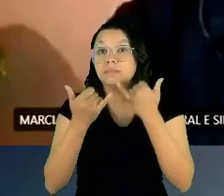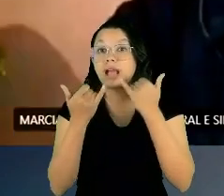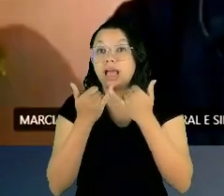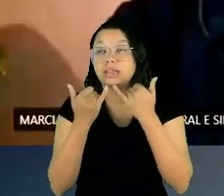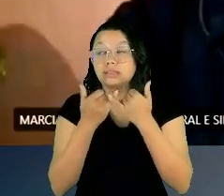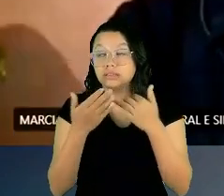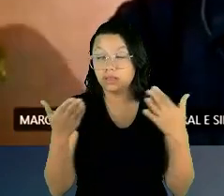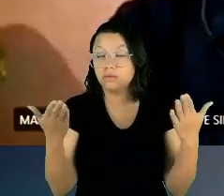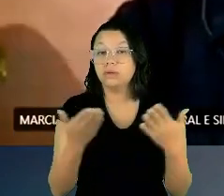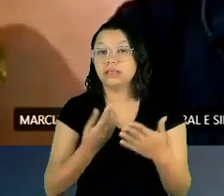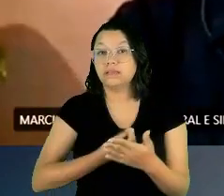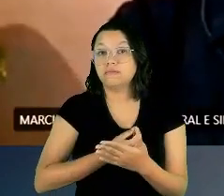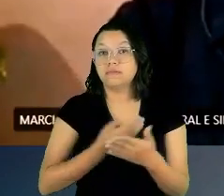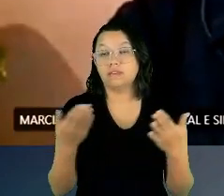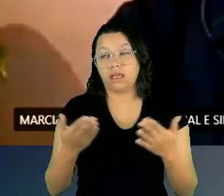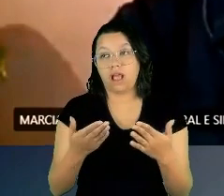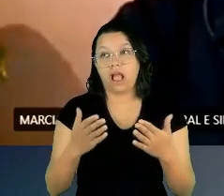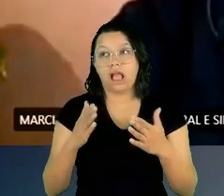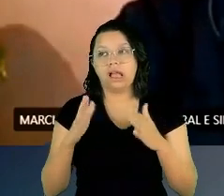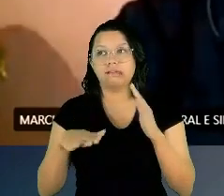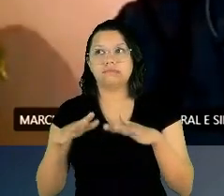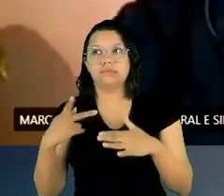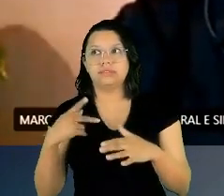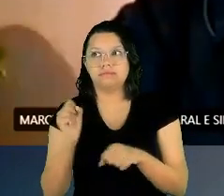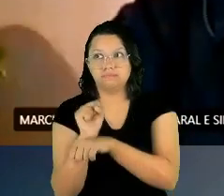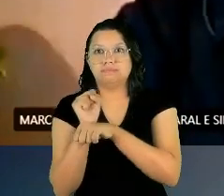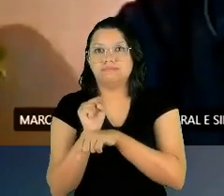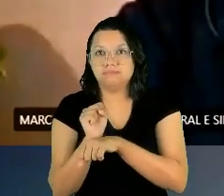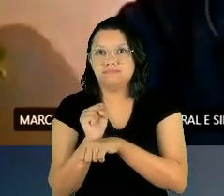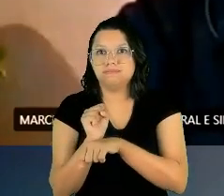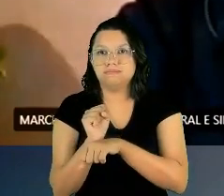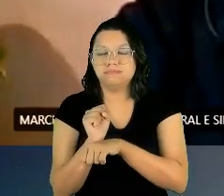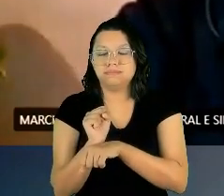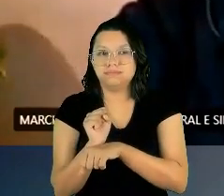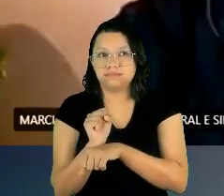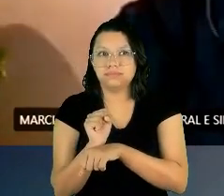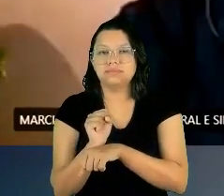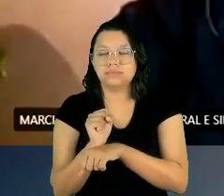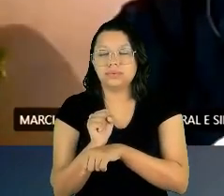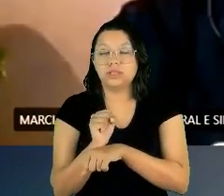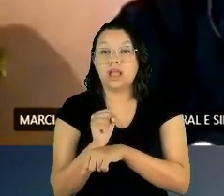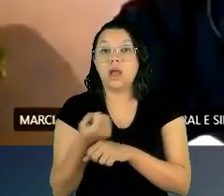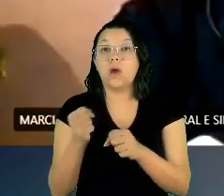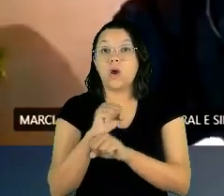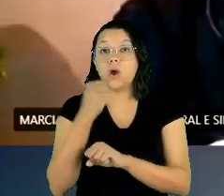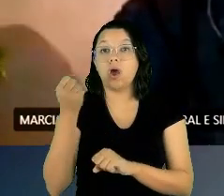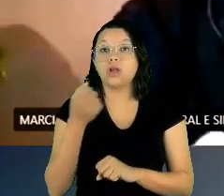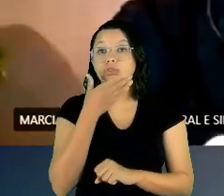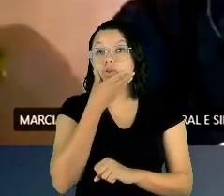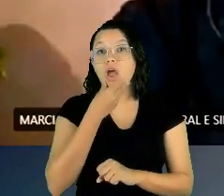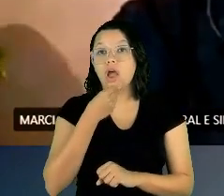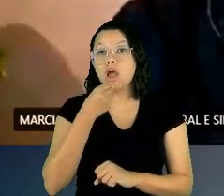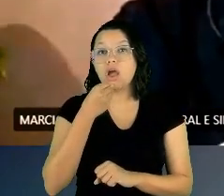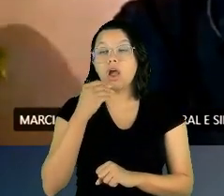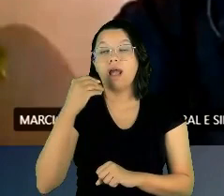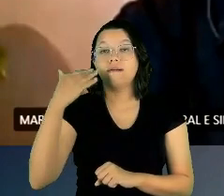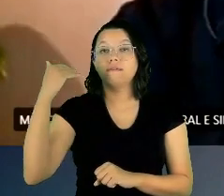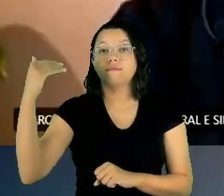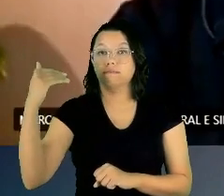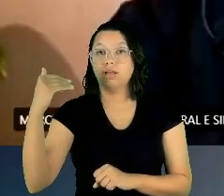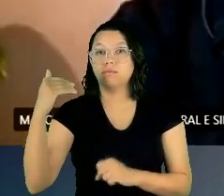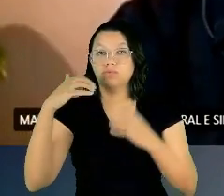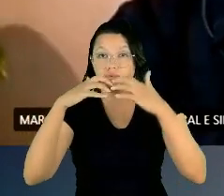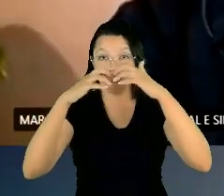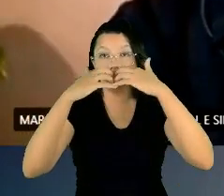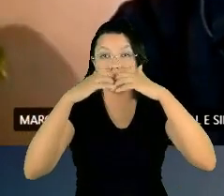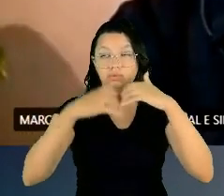parecidas com essa que você está vivendo agora. E aí, muitas vezes, a gente tem que frear esse impulso, né? O Gazzaniga vai dizer, que é um grande neurocientista, que a gente tem esse